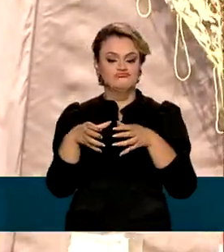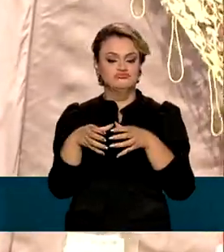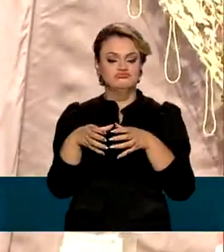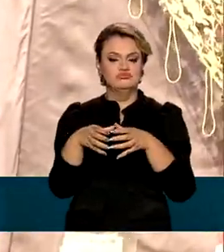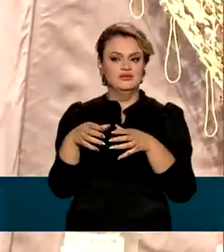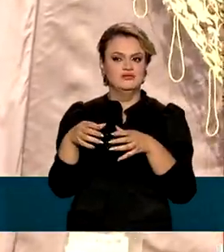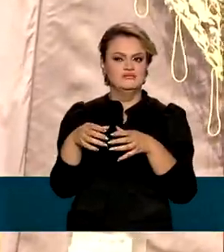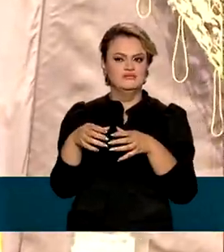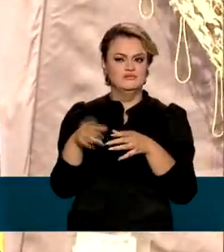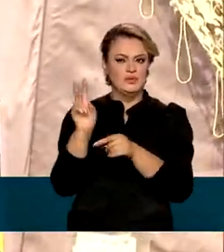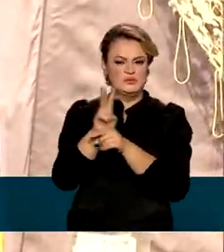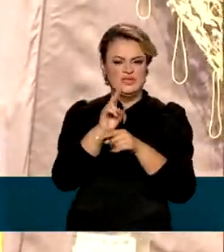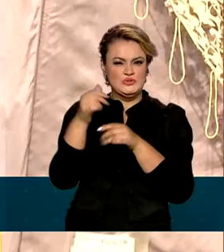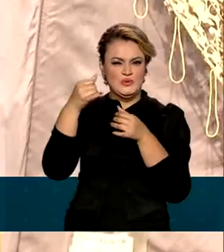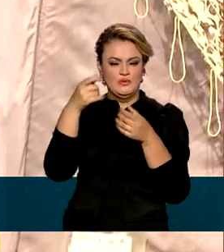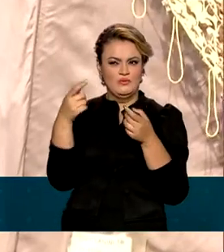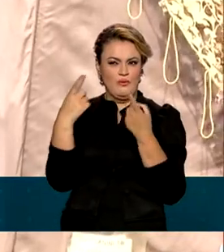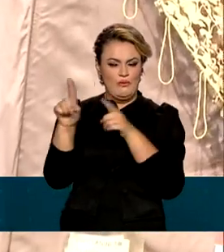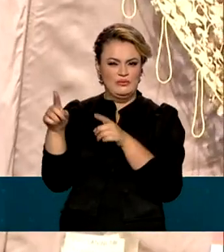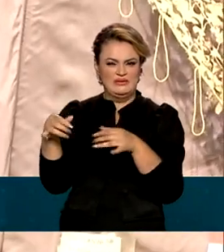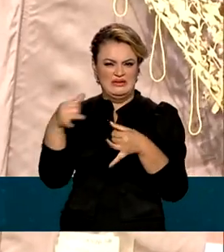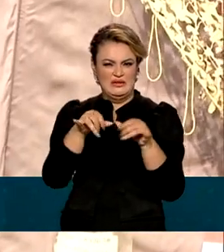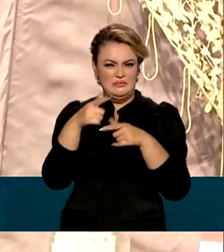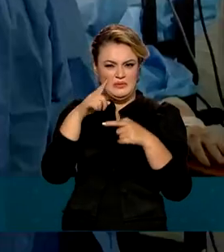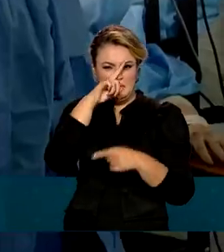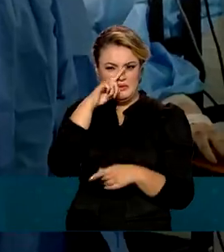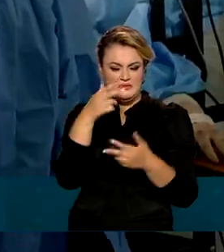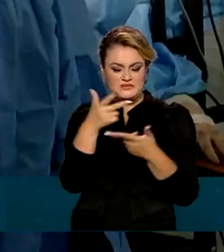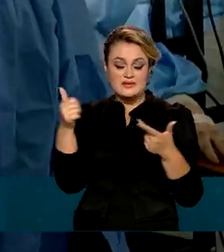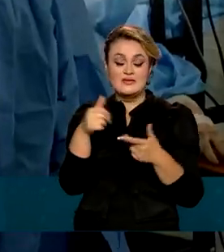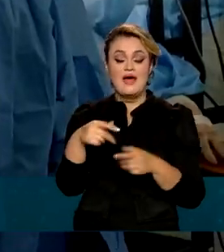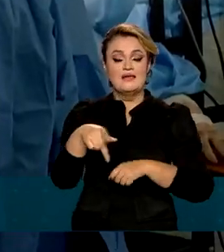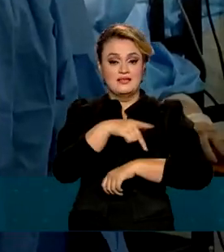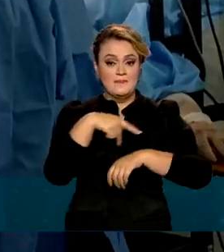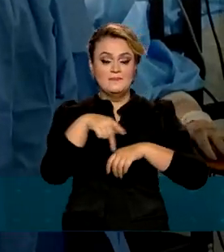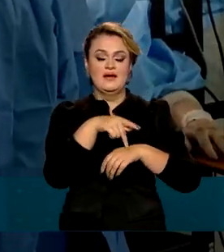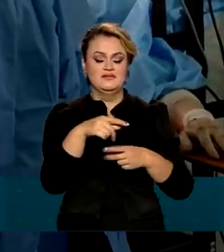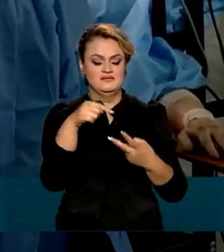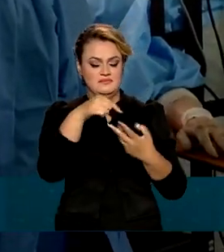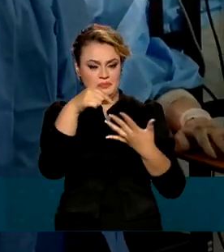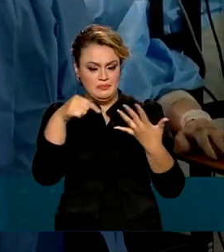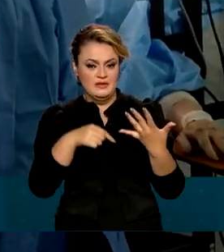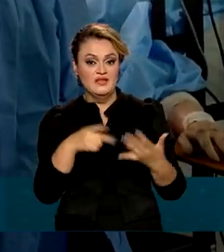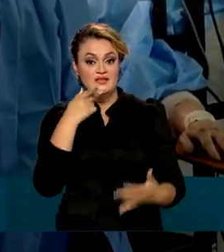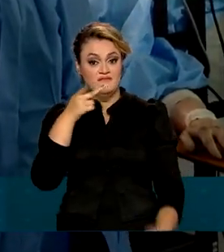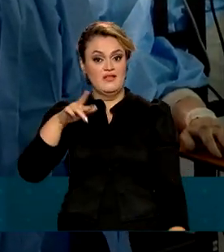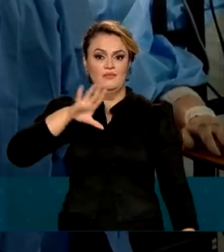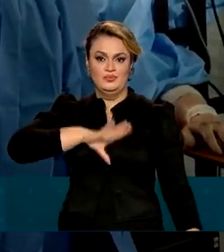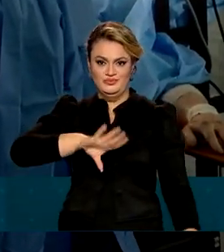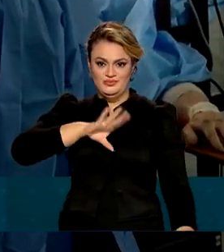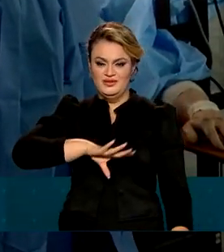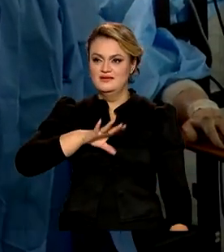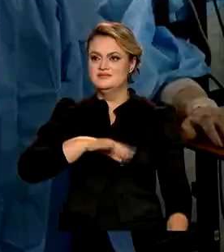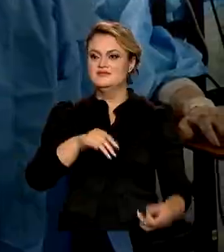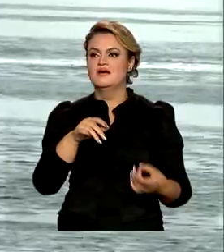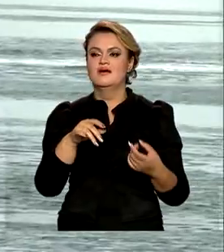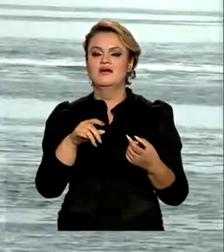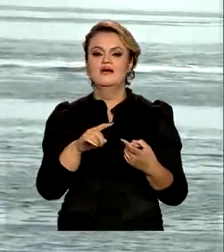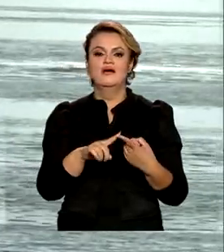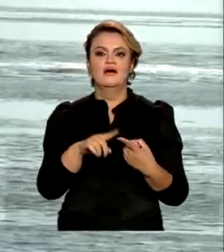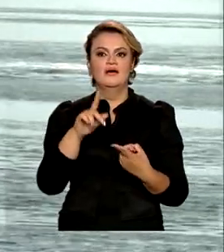de armas químicas e conta com a participação de profissionais de Angola Cabo Verde guiné-bissau Moçambique